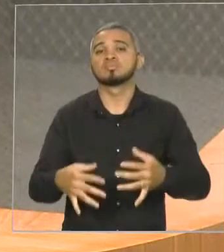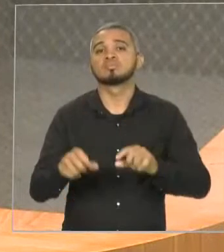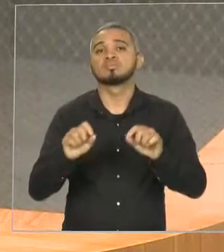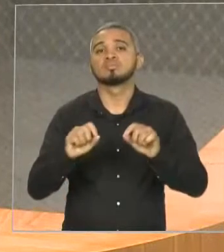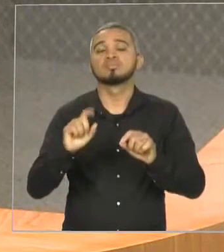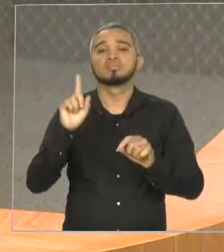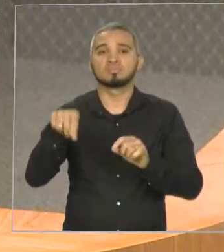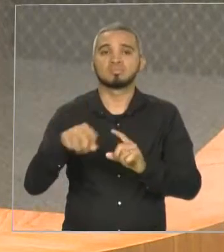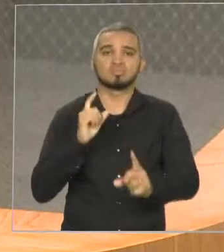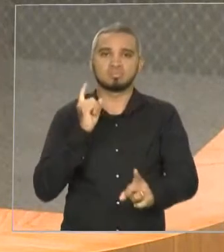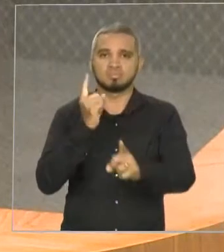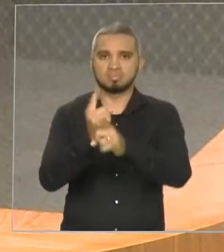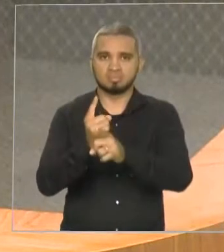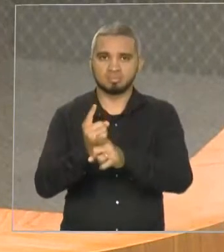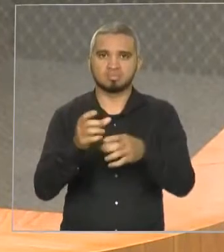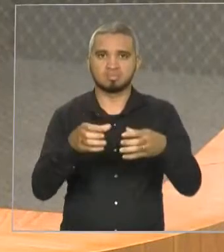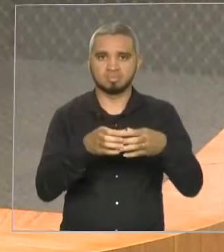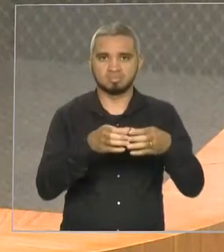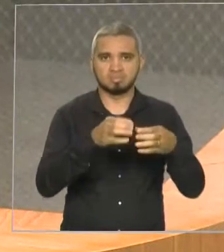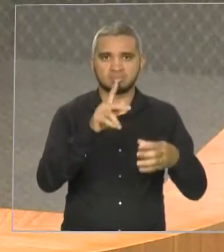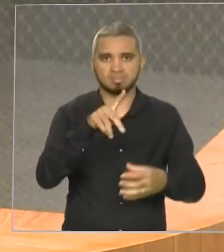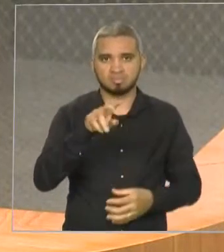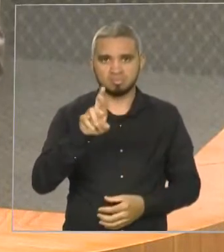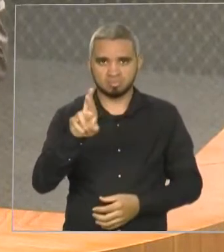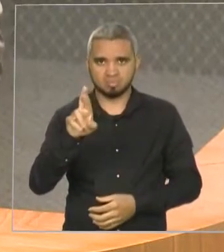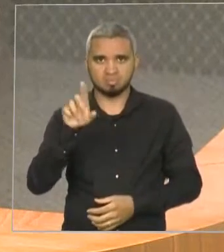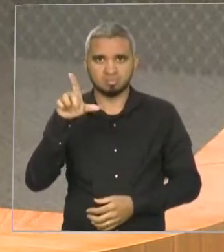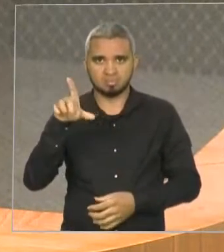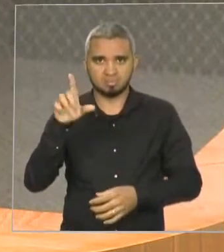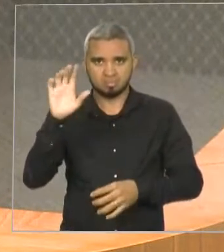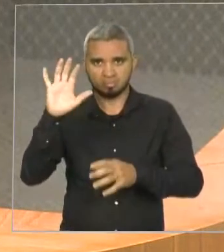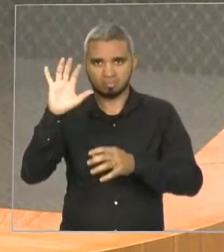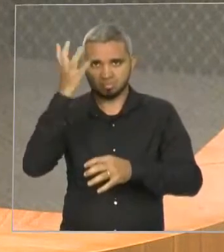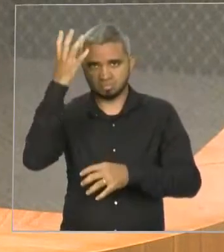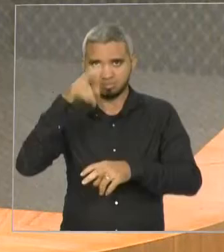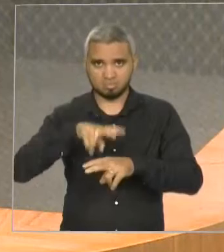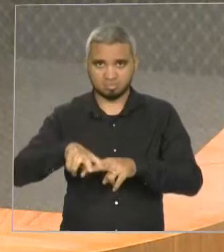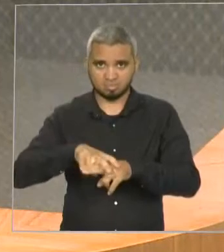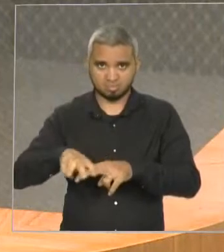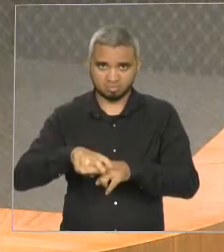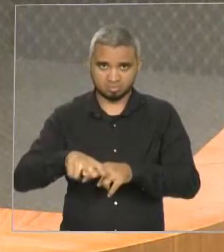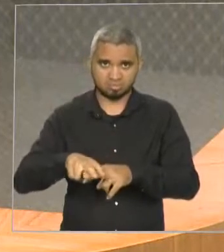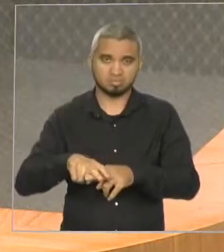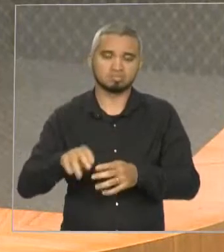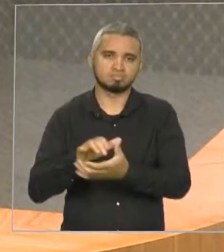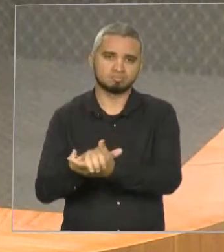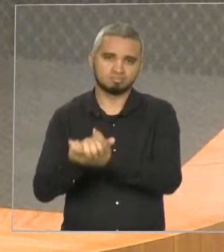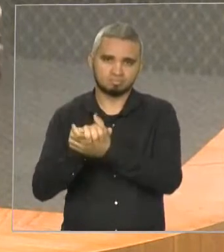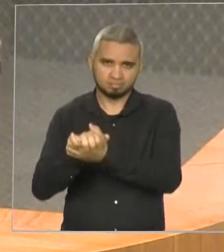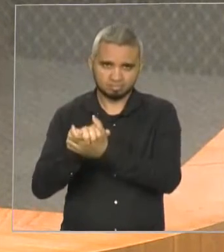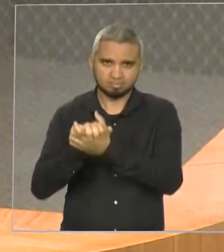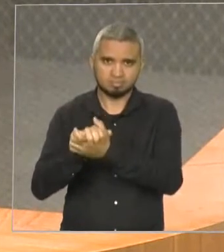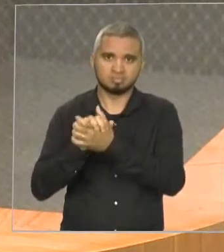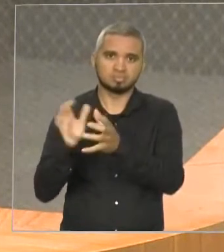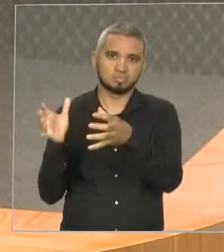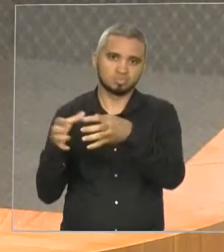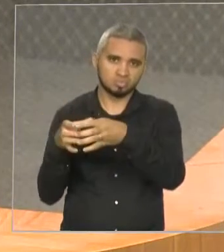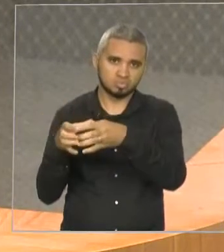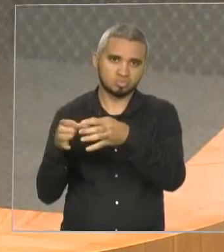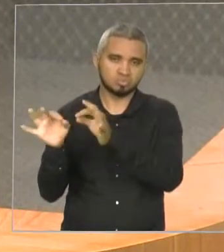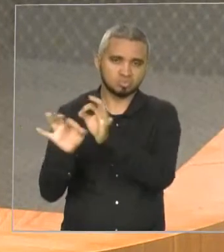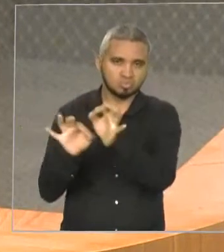Um encontro muito organizado, onde eu quero aqui parabenizar toda a equipe que estiveram naquela